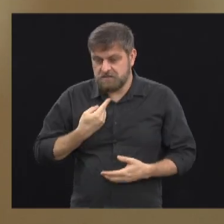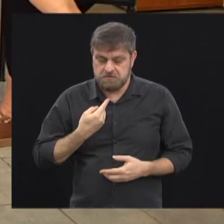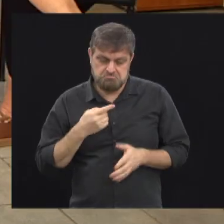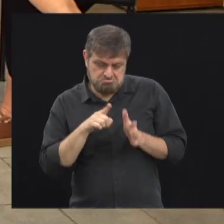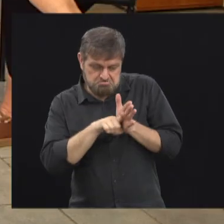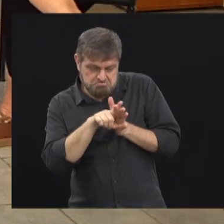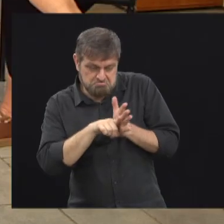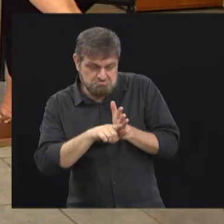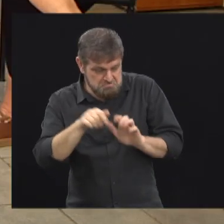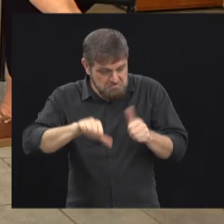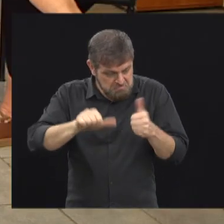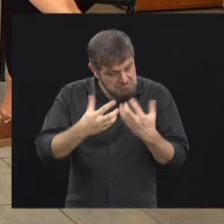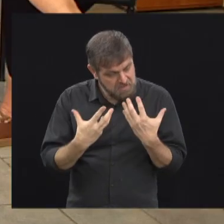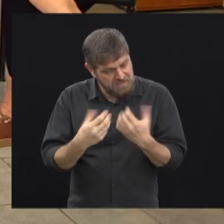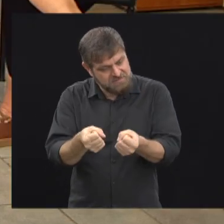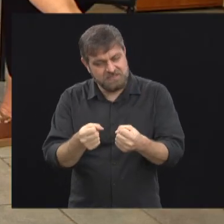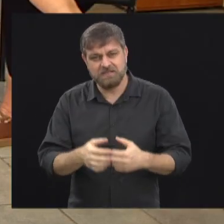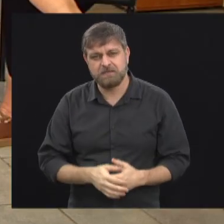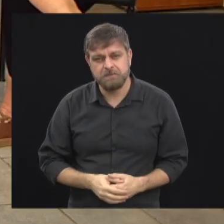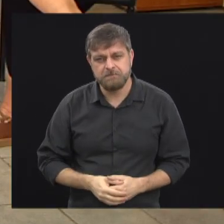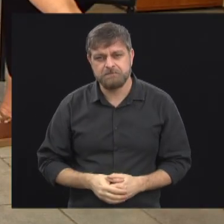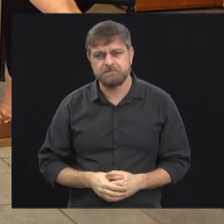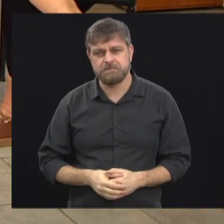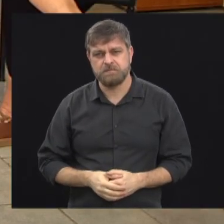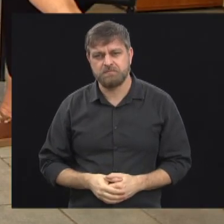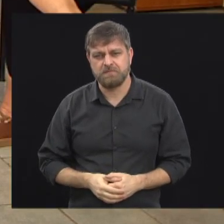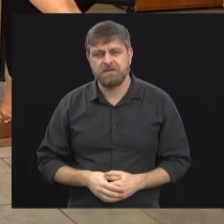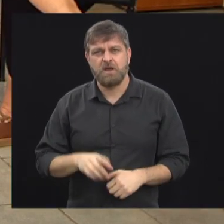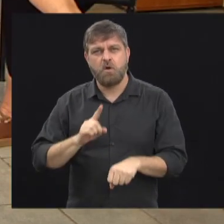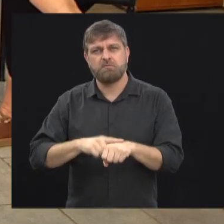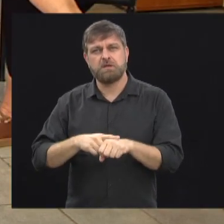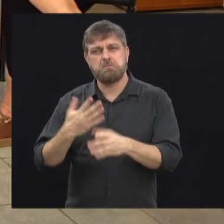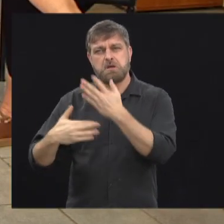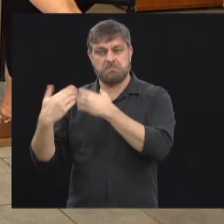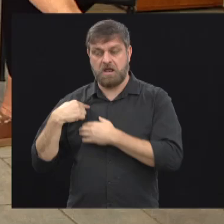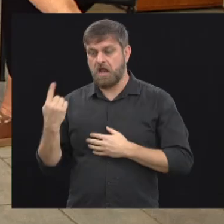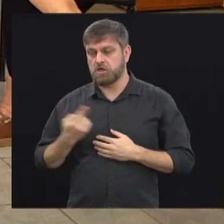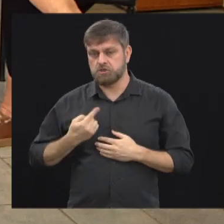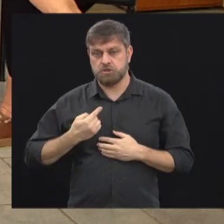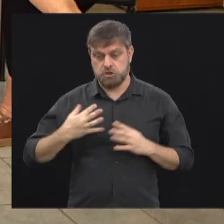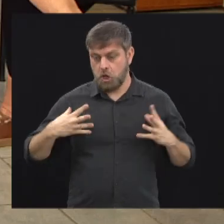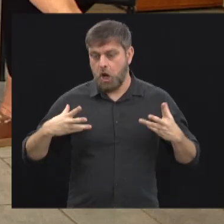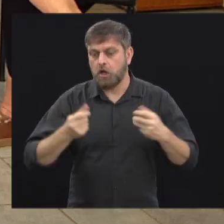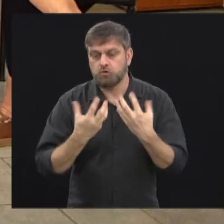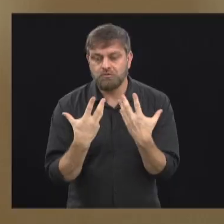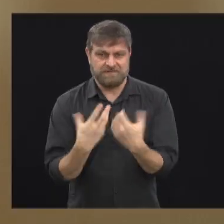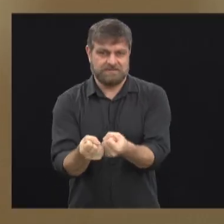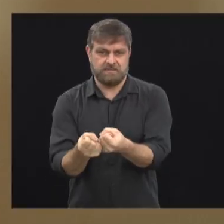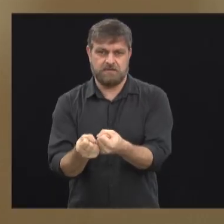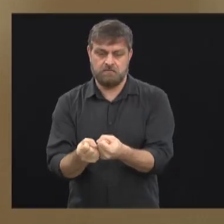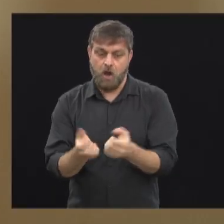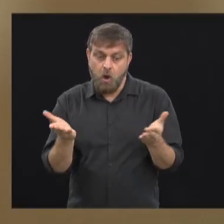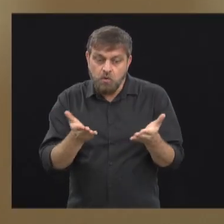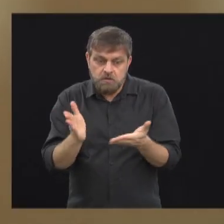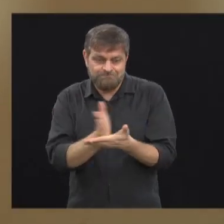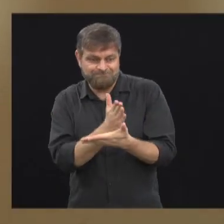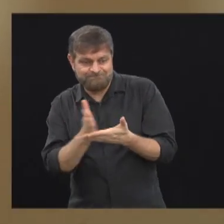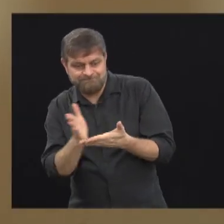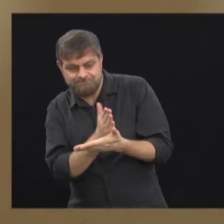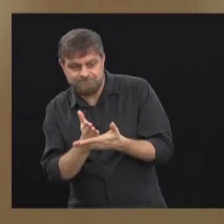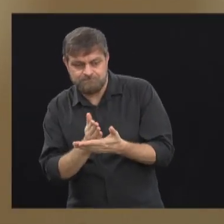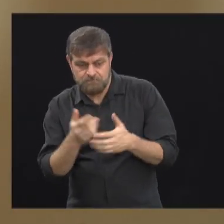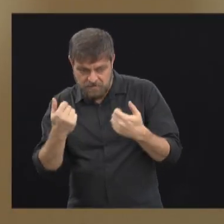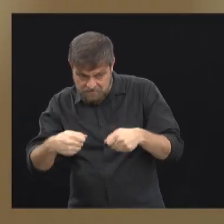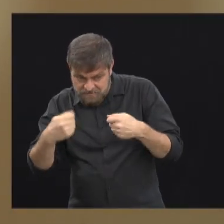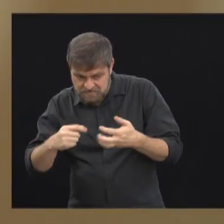possibilidade. A gente, porque tinha uma época que a gente acabava sempre captando tudo que vinha. Hoje a gente vê qual